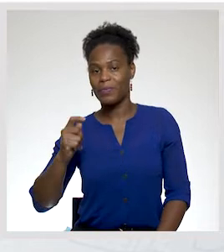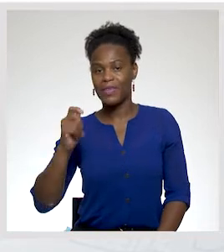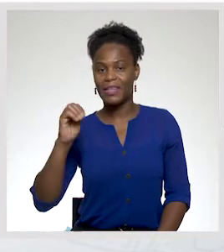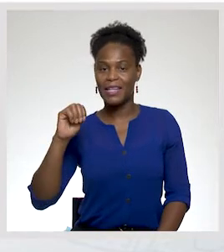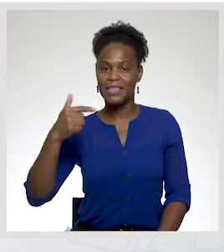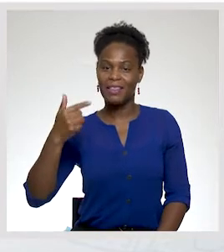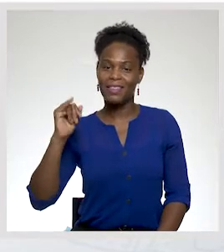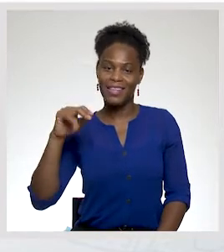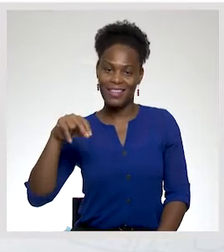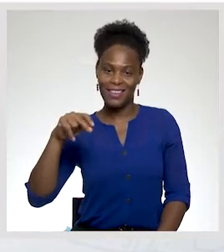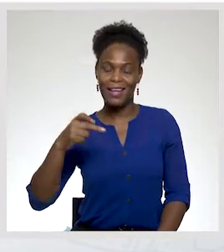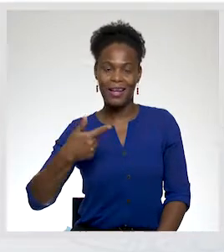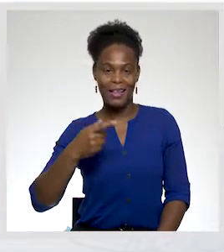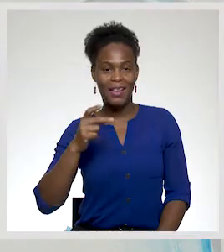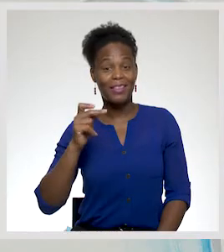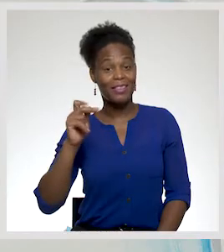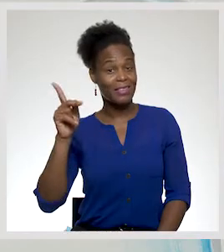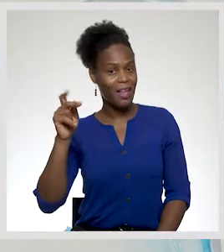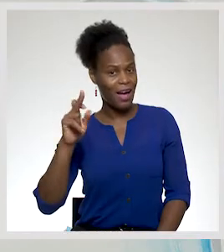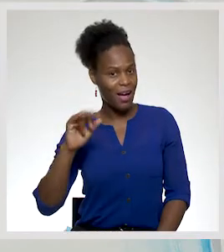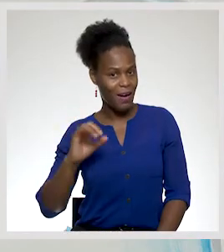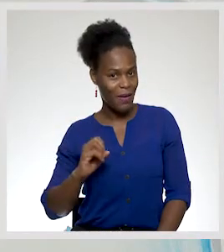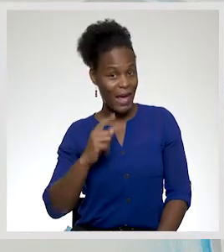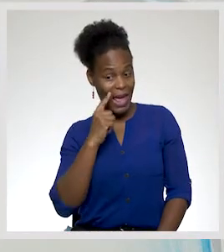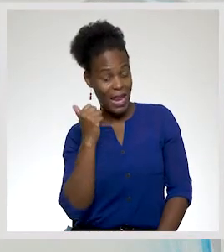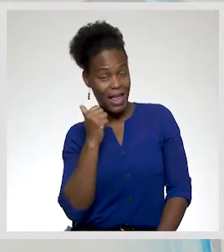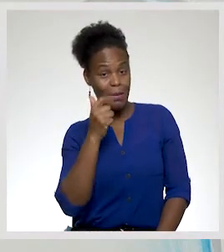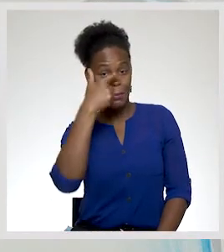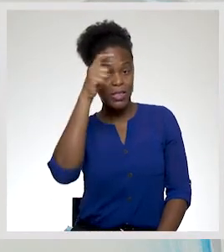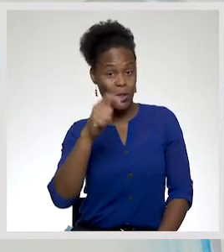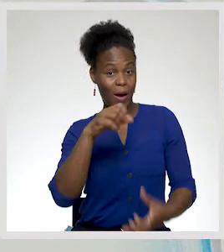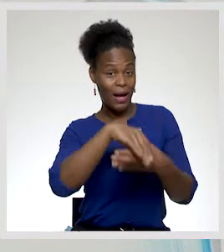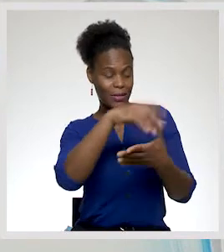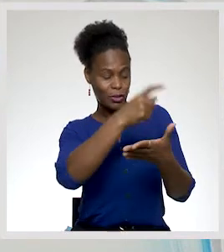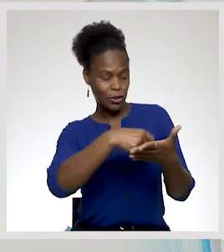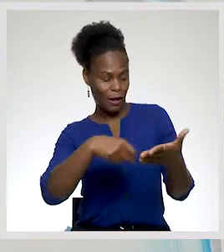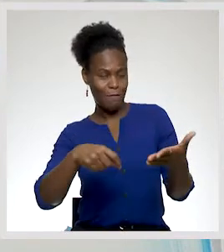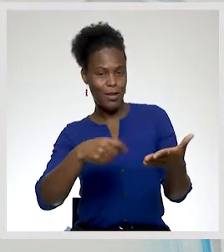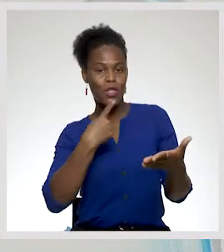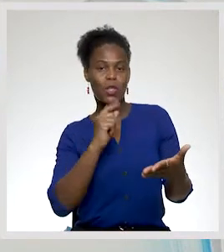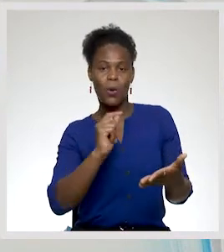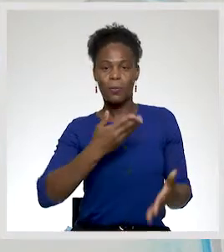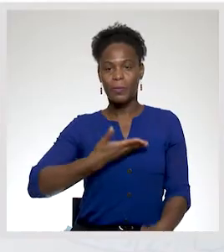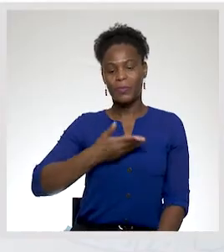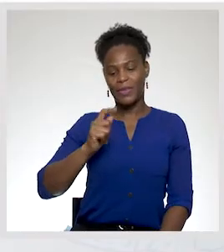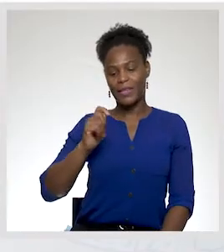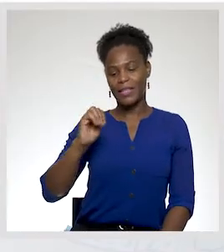Ele é o destinador. A pessoa que escreve a carta. Chamamos de